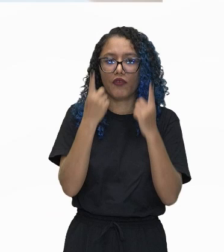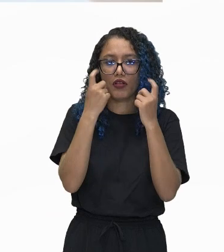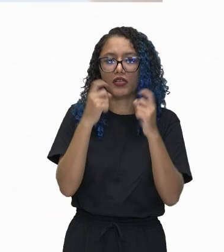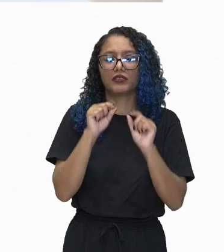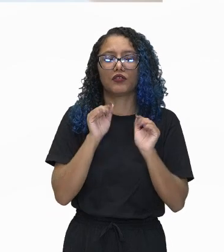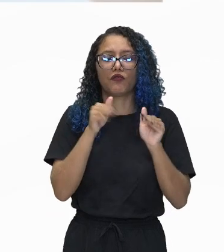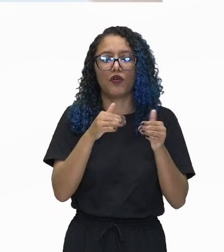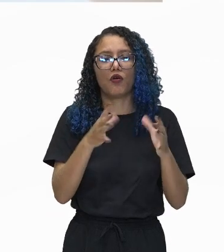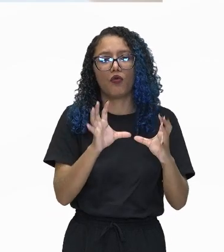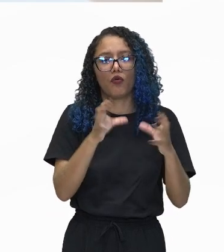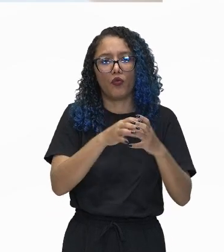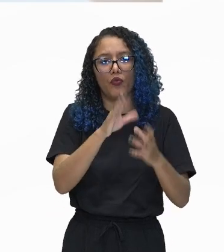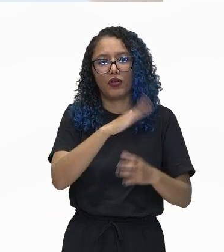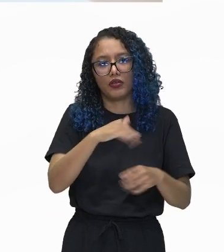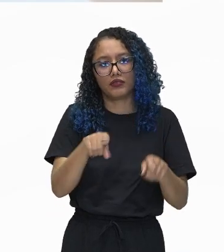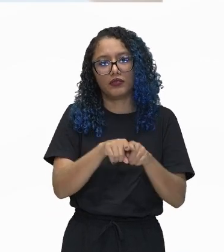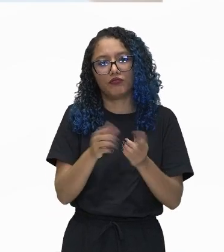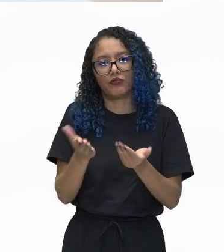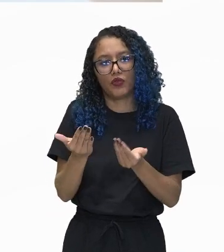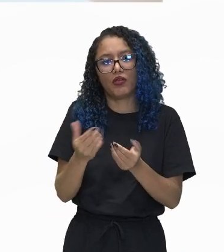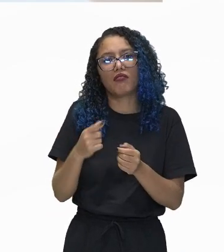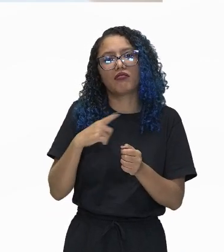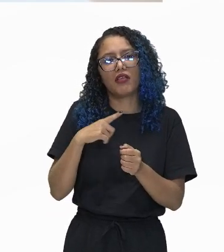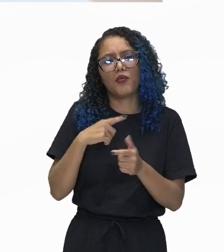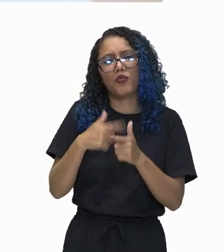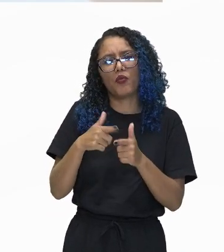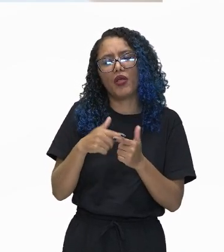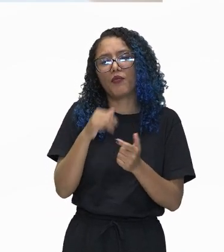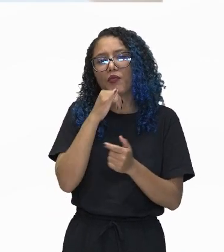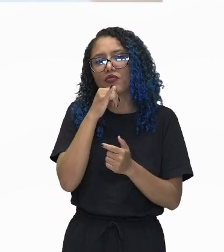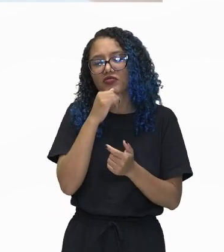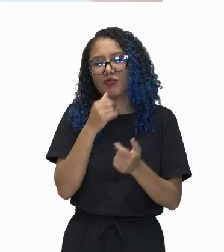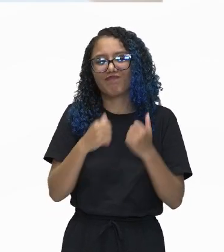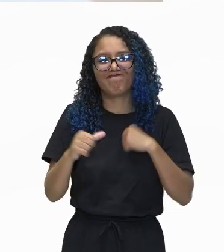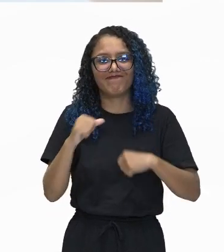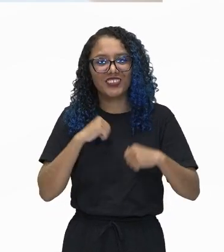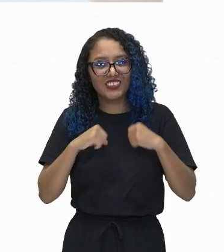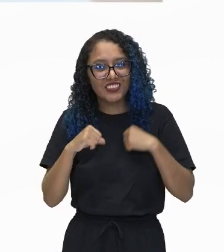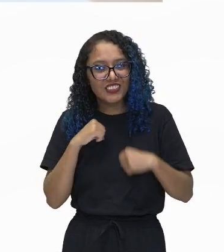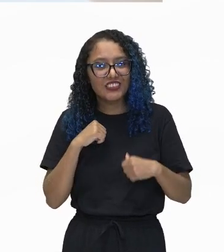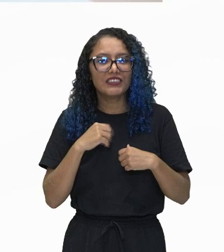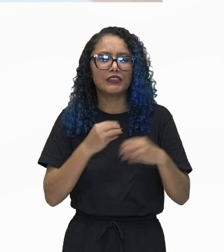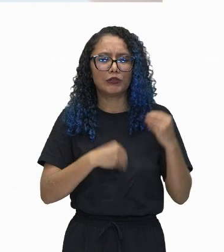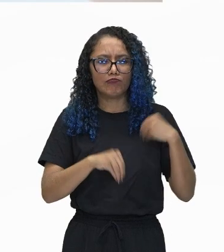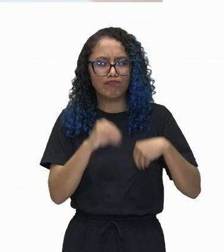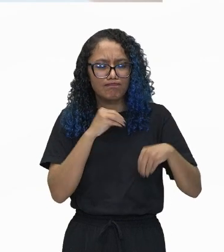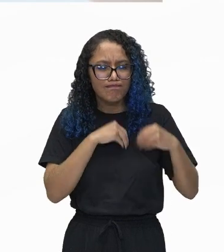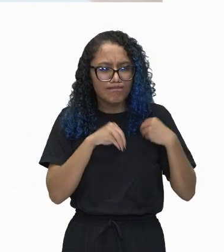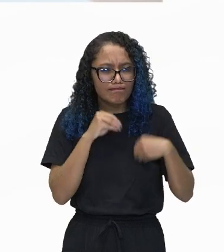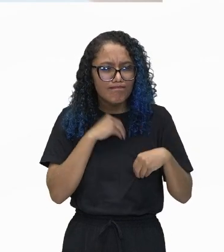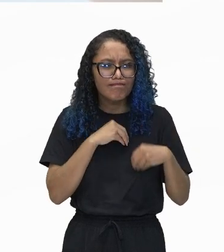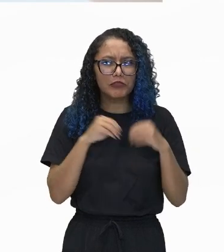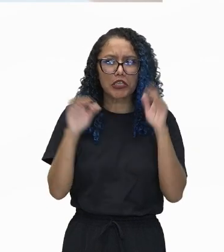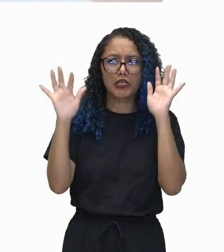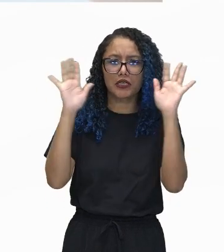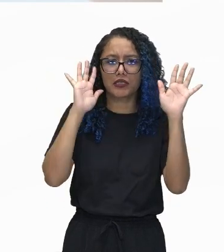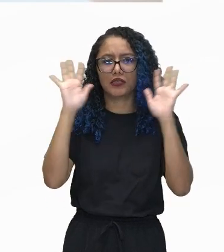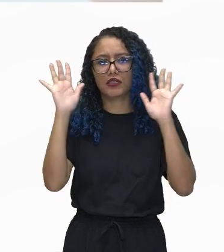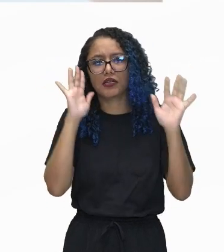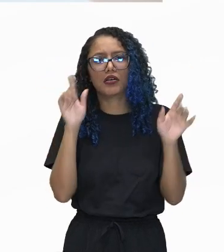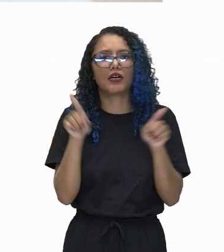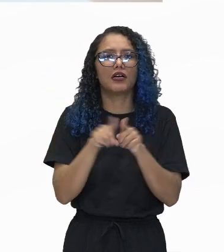adolescentes. Podem gerar consequências como a ansiedade, os transtornos depressivos, alucinações,